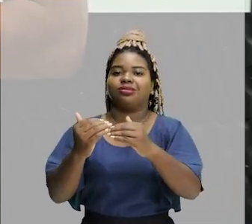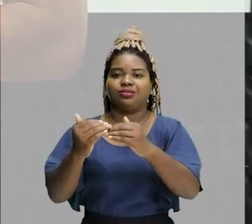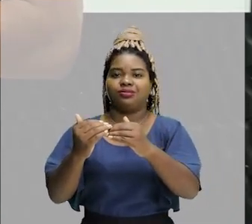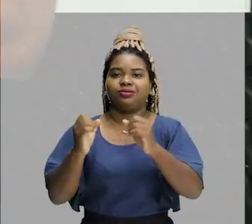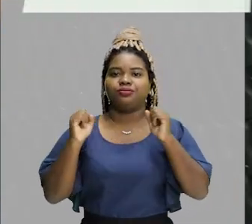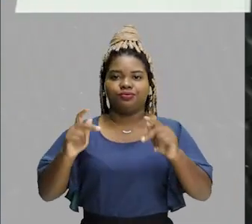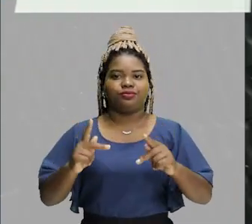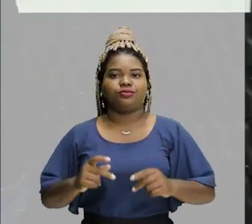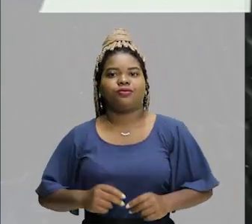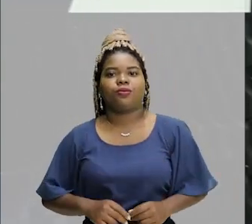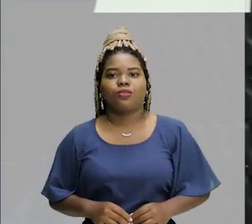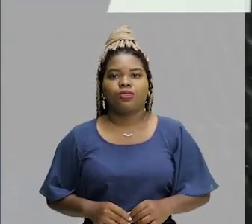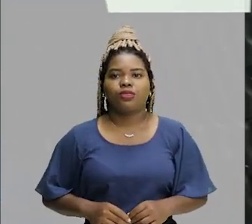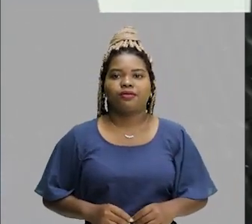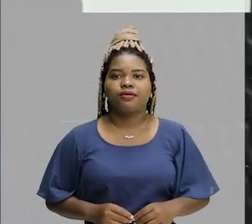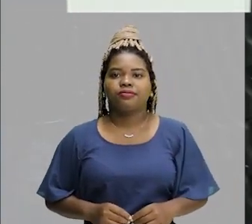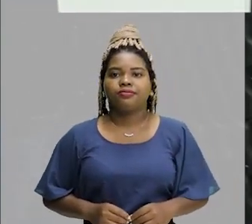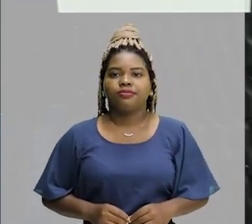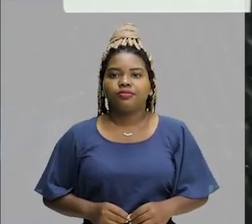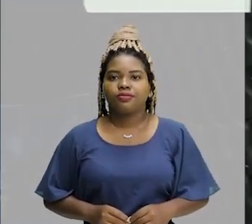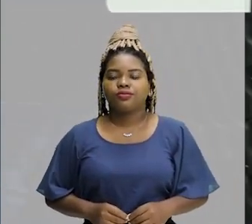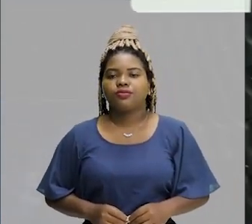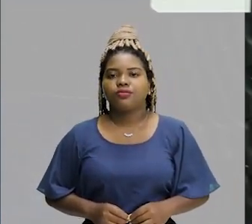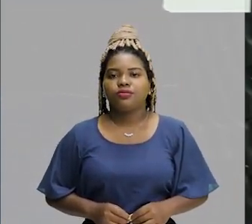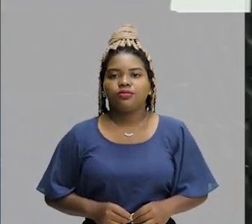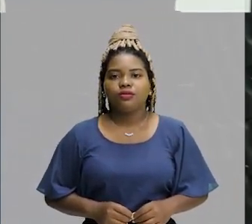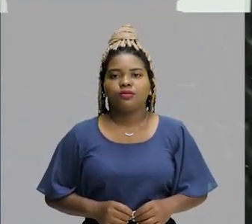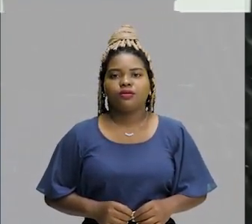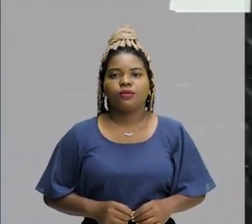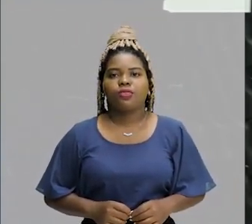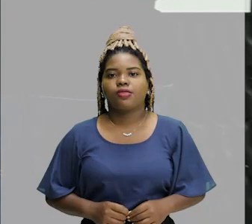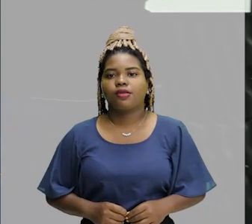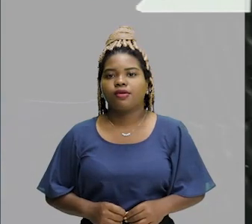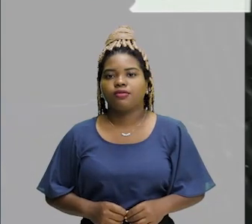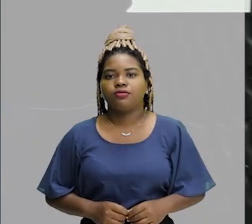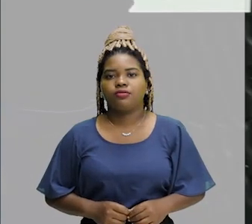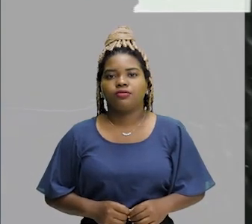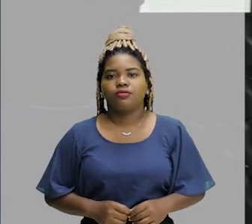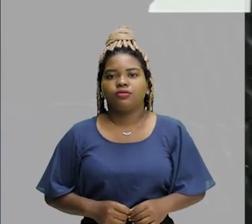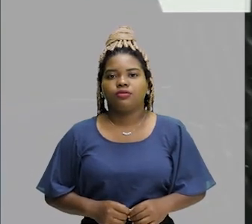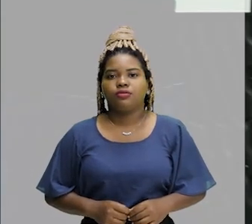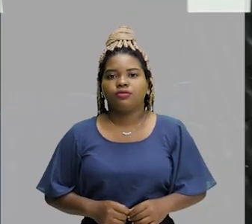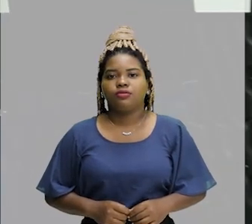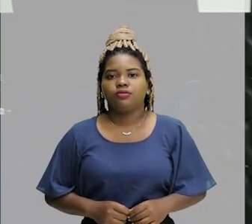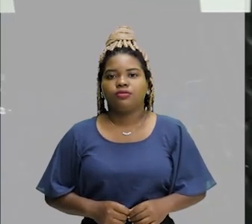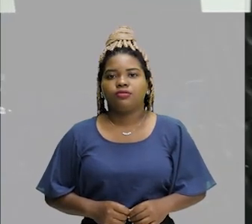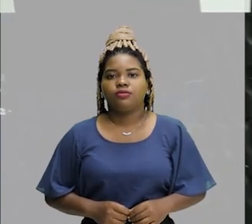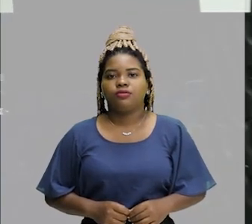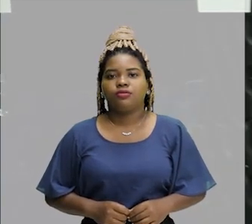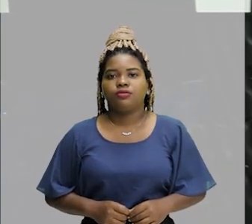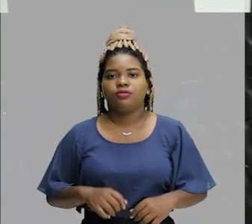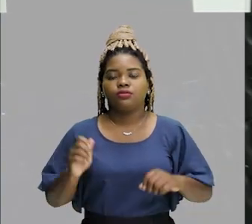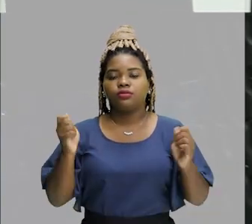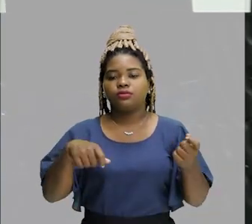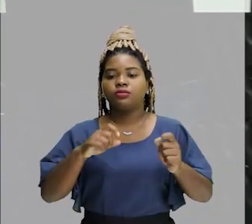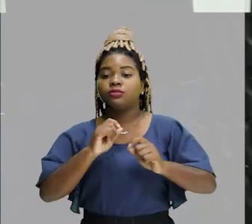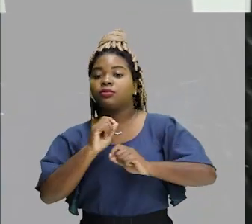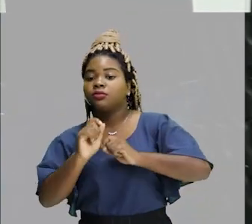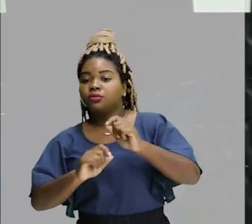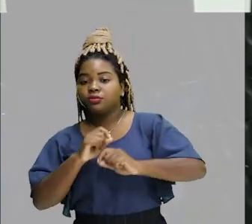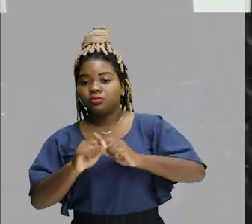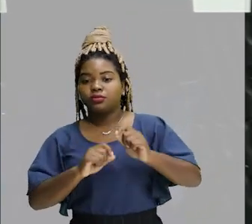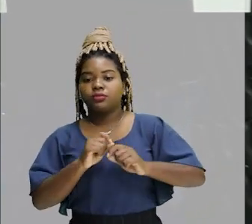executado, ok? Então veja só, o silogismo indutivo ele vai funcionar como uma análise de